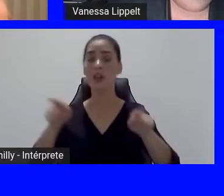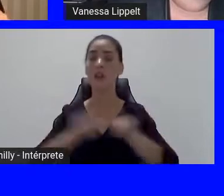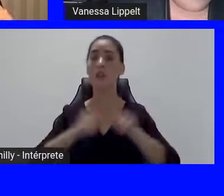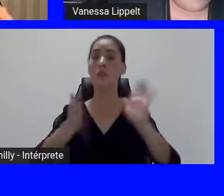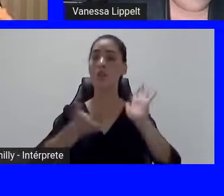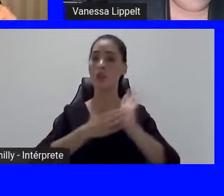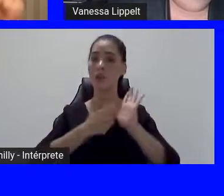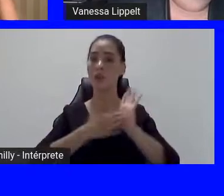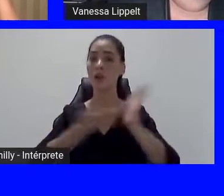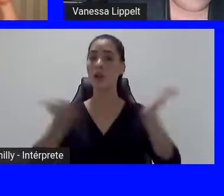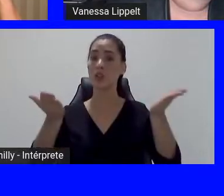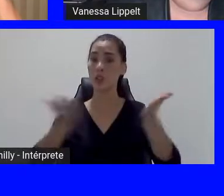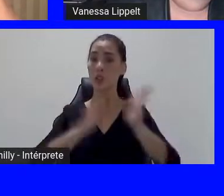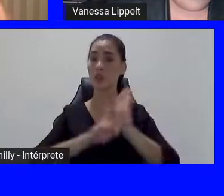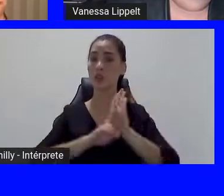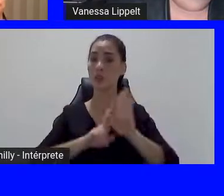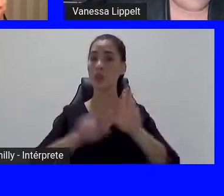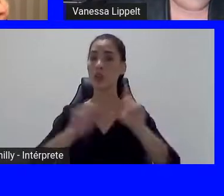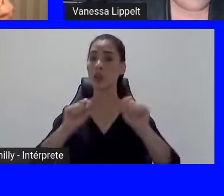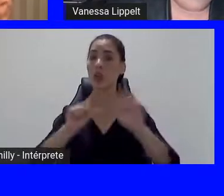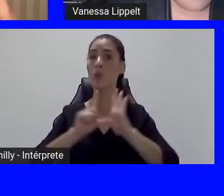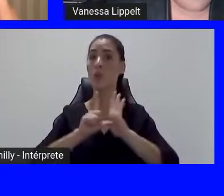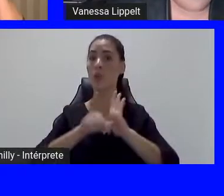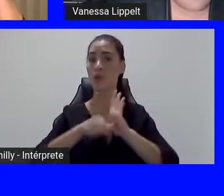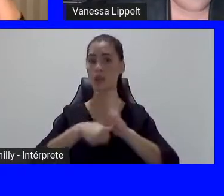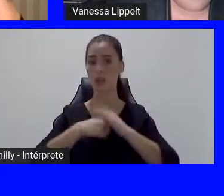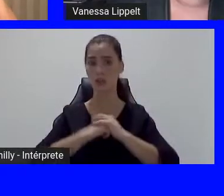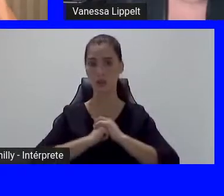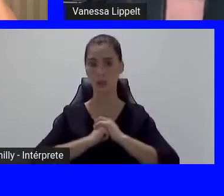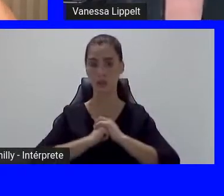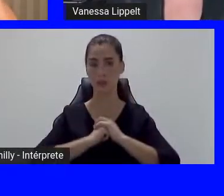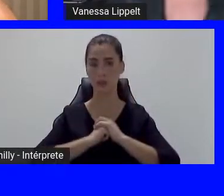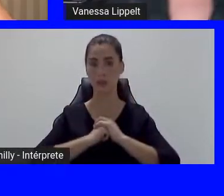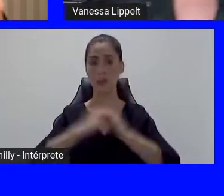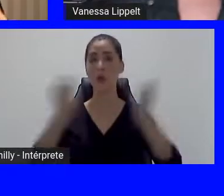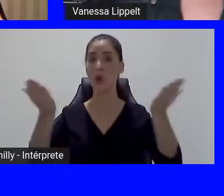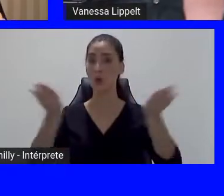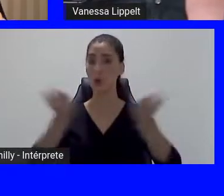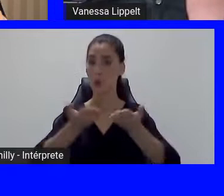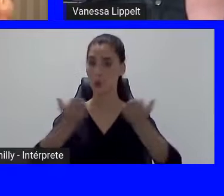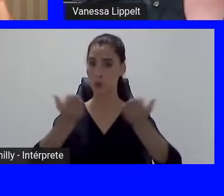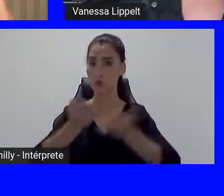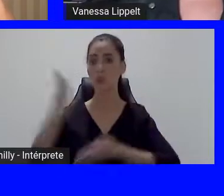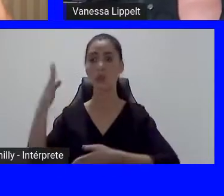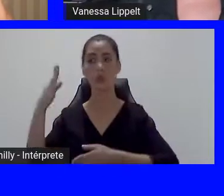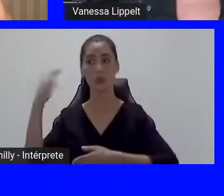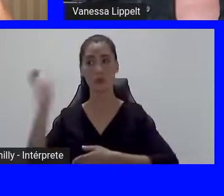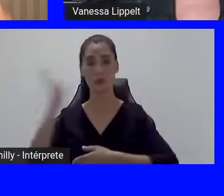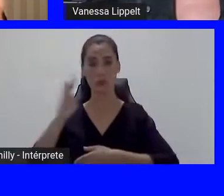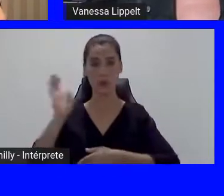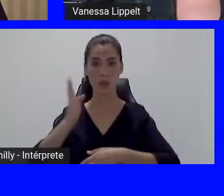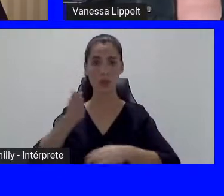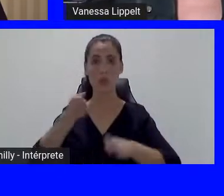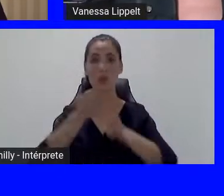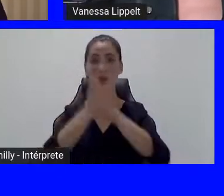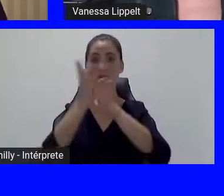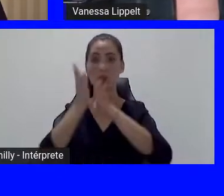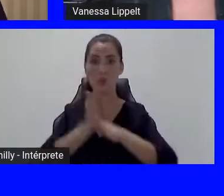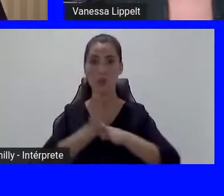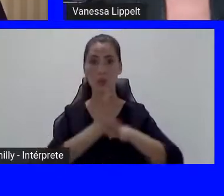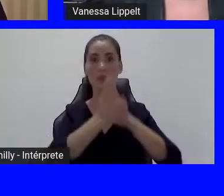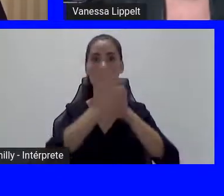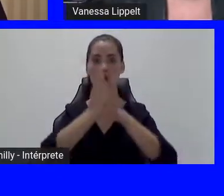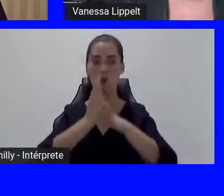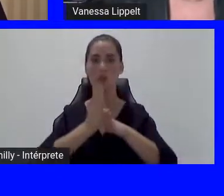representam retrocessos. Hoje, no Brasil, se descobriu o caminho das pedras num ponto muito